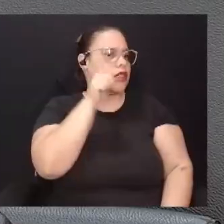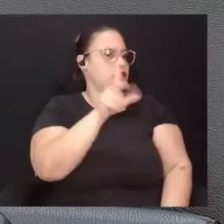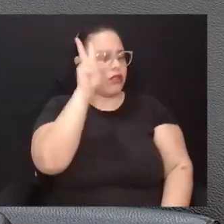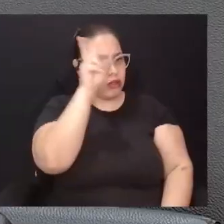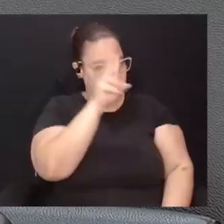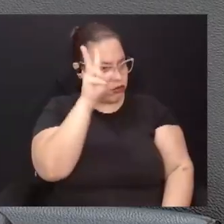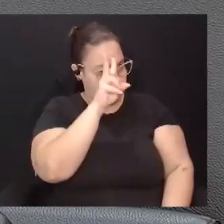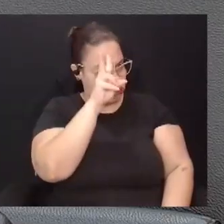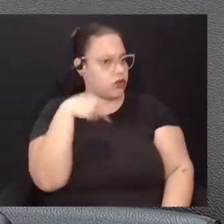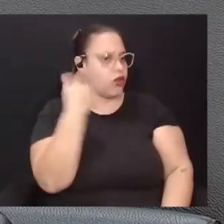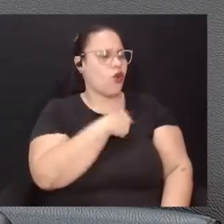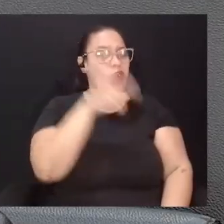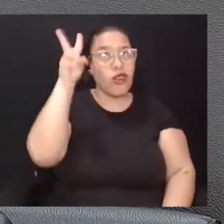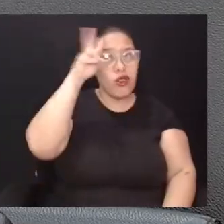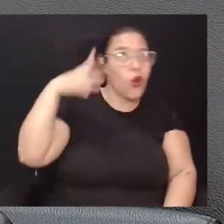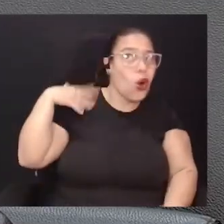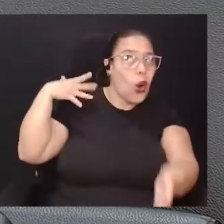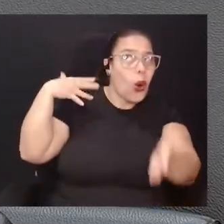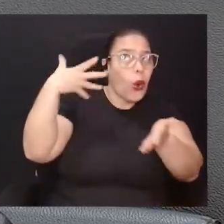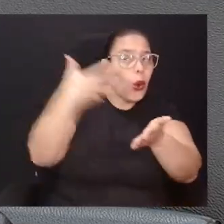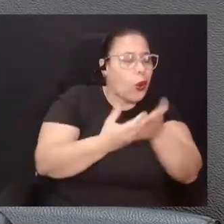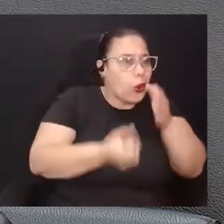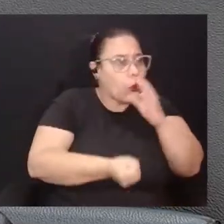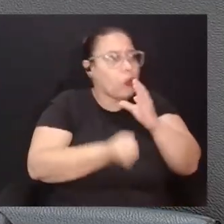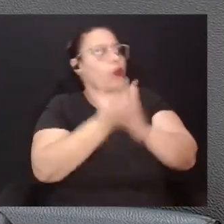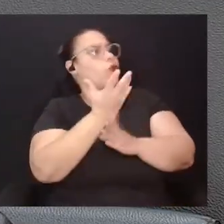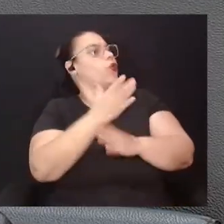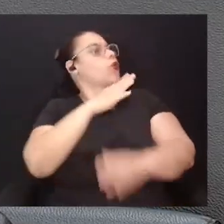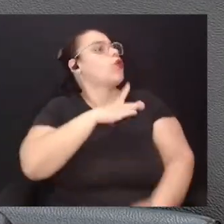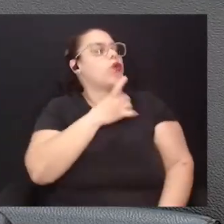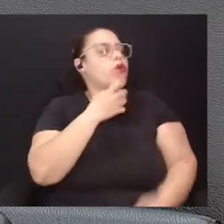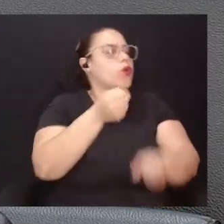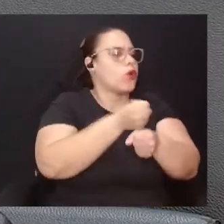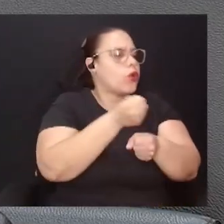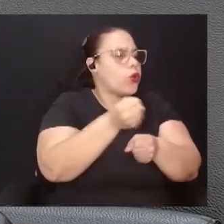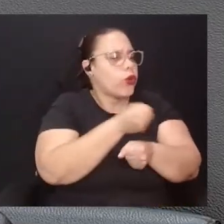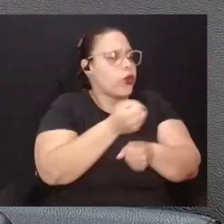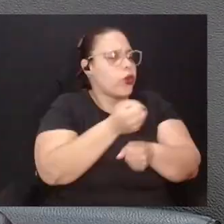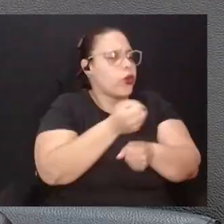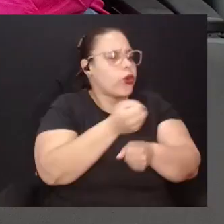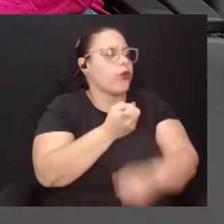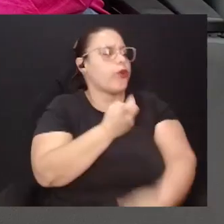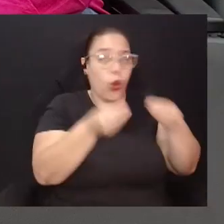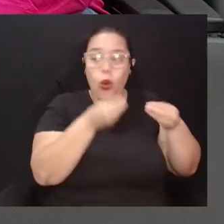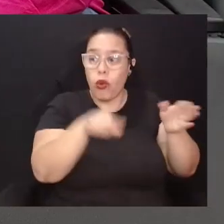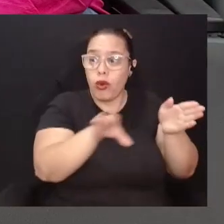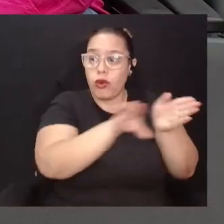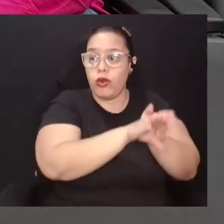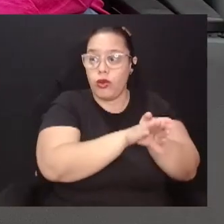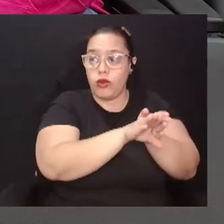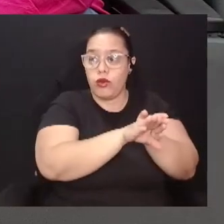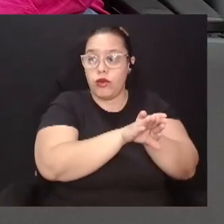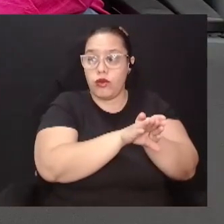gente consegue lembrar, né, da nossa história, né, de quem foram os fundadores da cidade de Campinas, quem construiu a cidade de Campinas, como que a gente